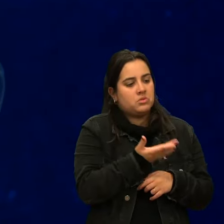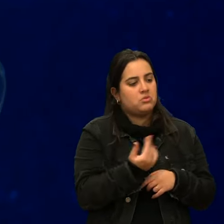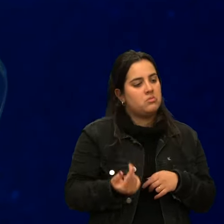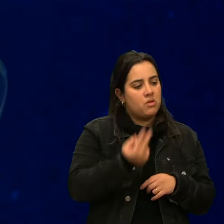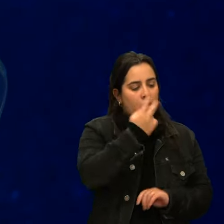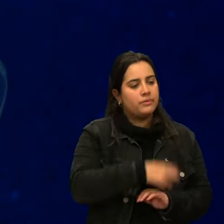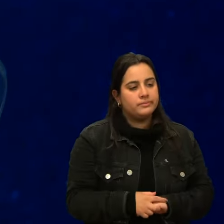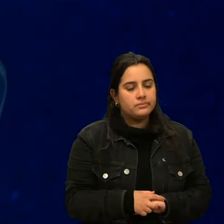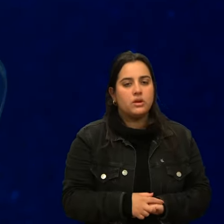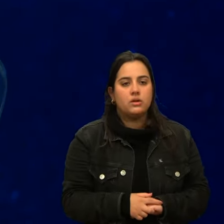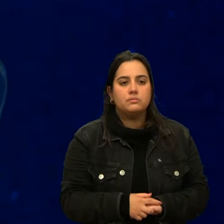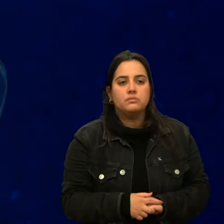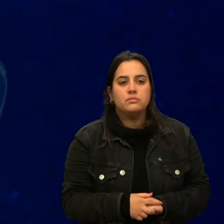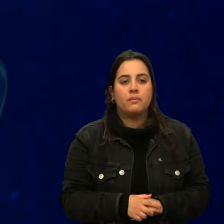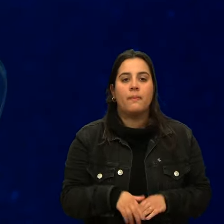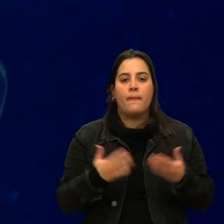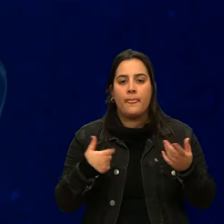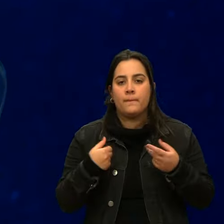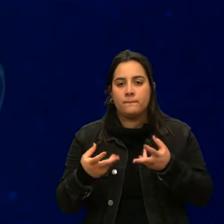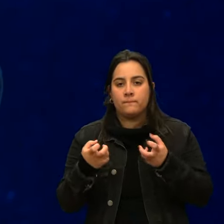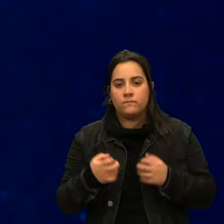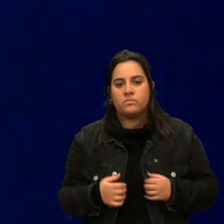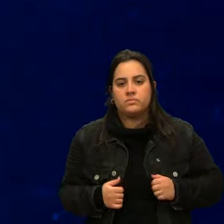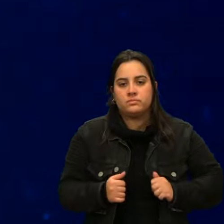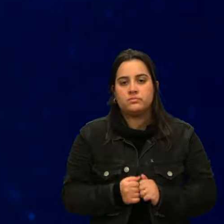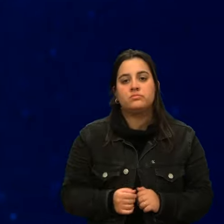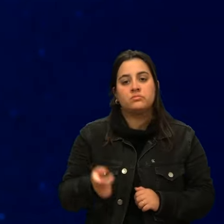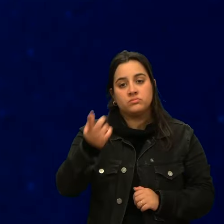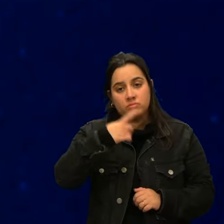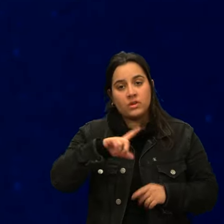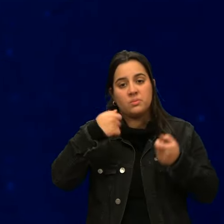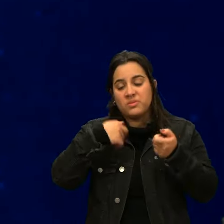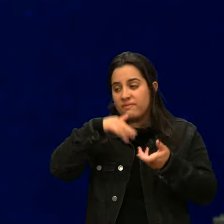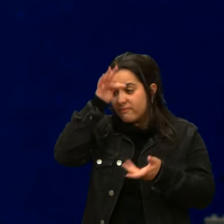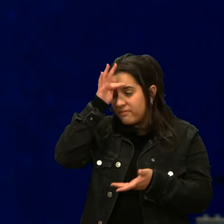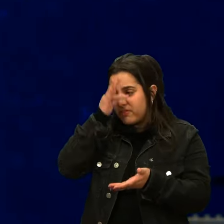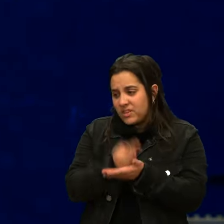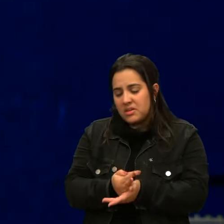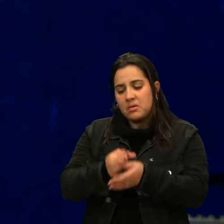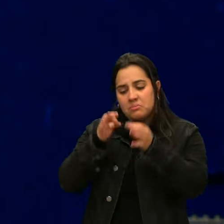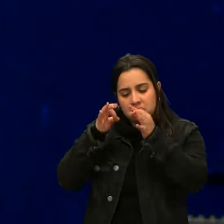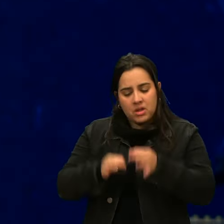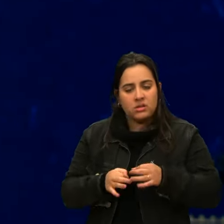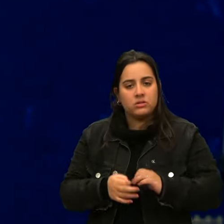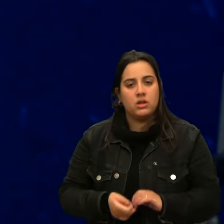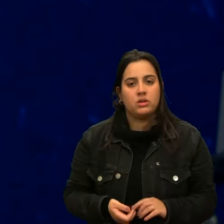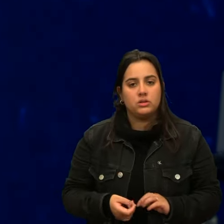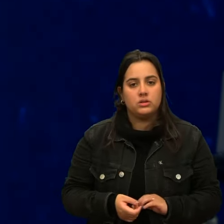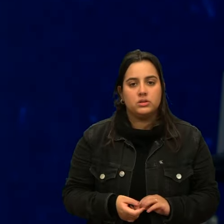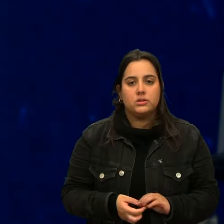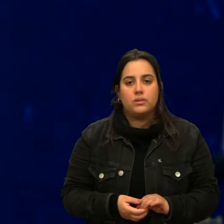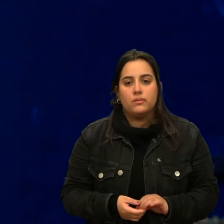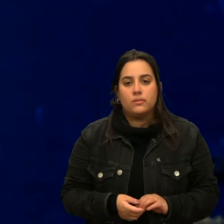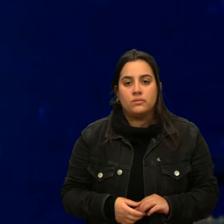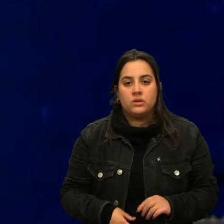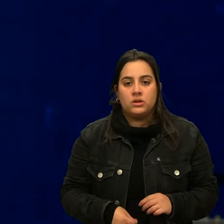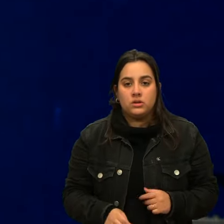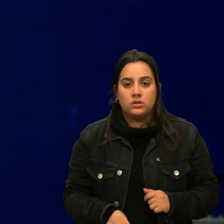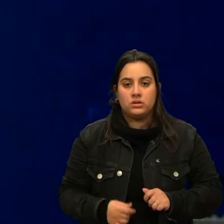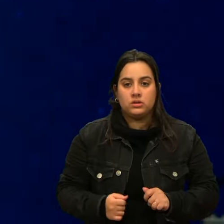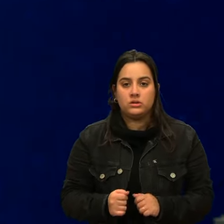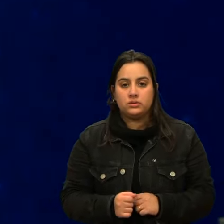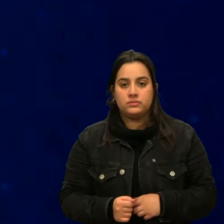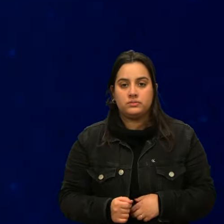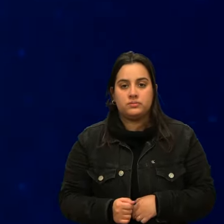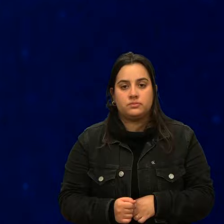ali eu vi Deus falando, seja fiel, seja íntegra. Talvez nem sempre a gente